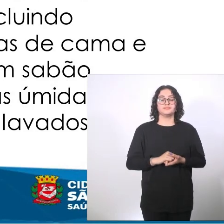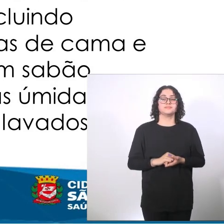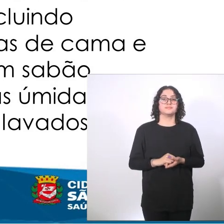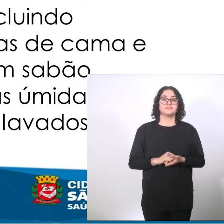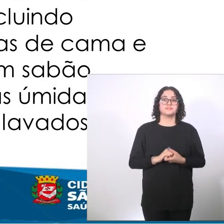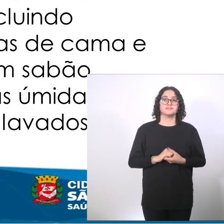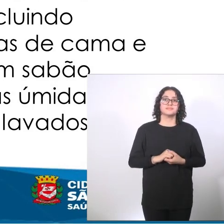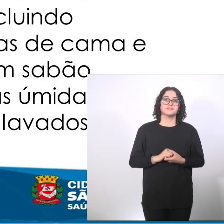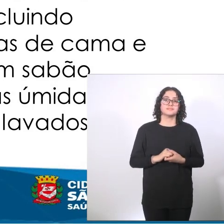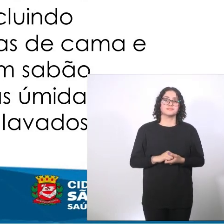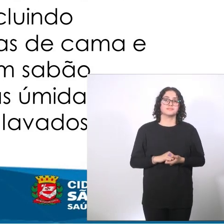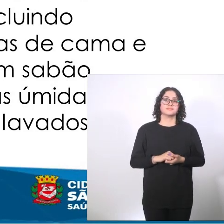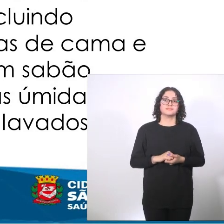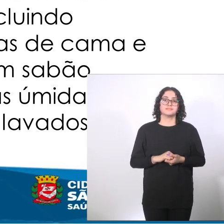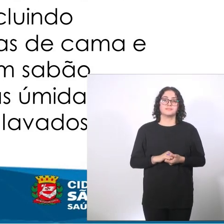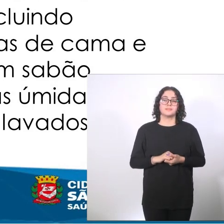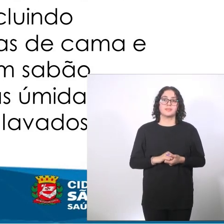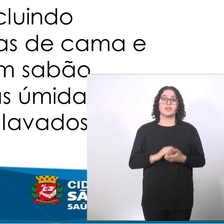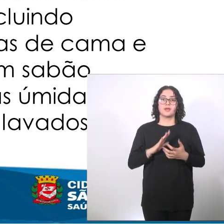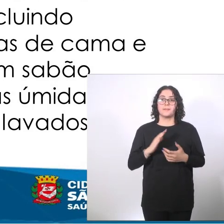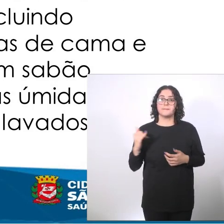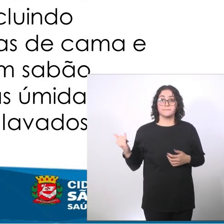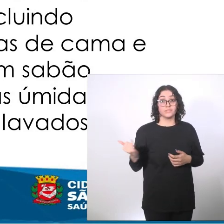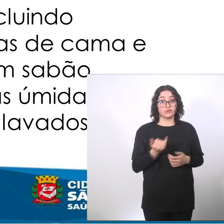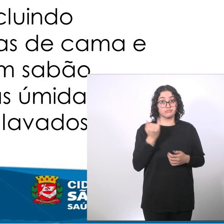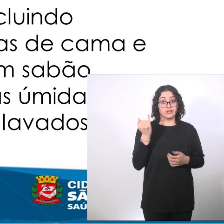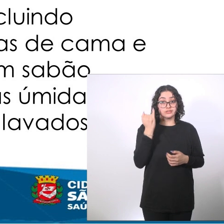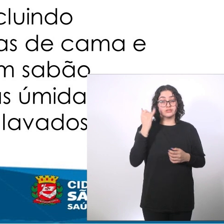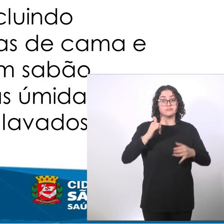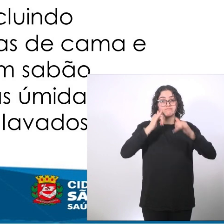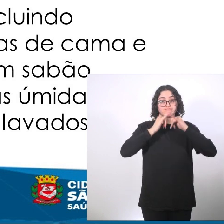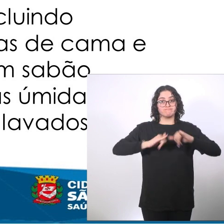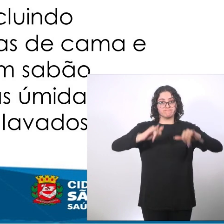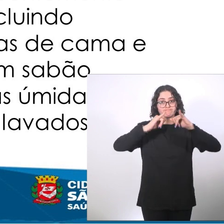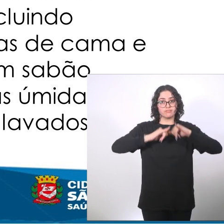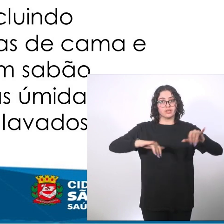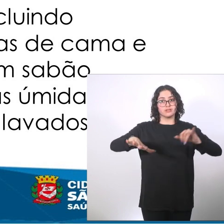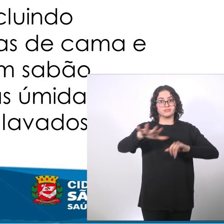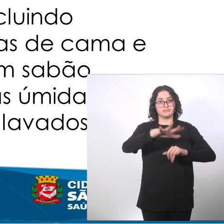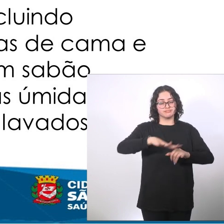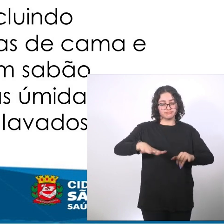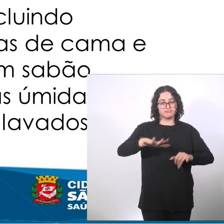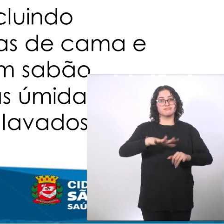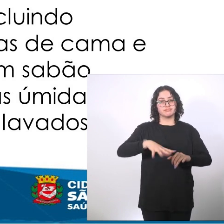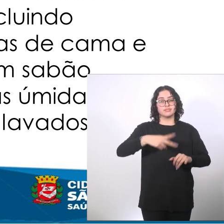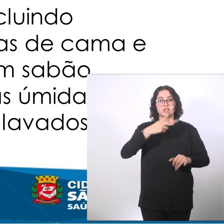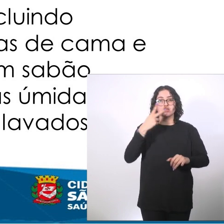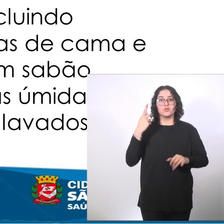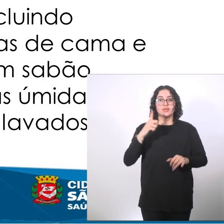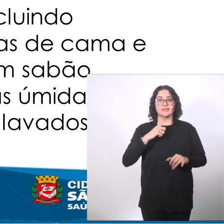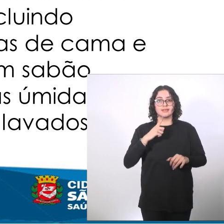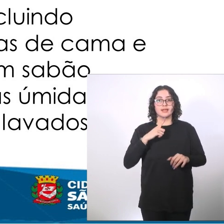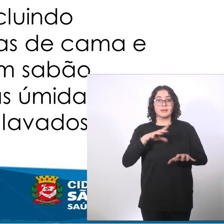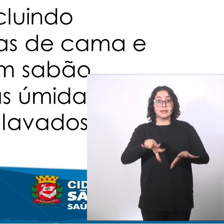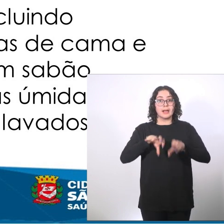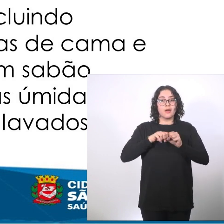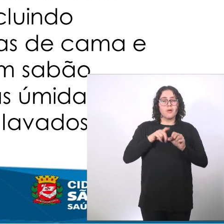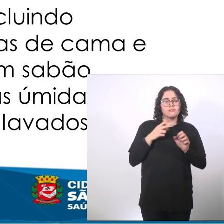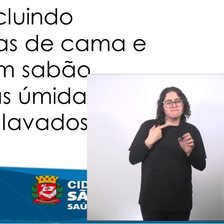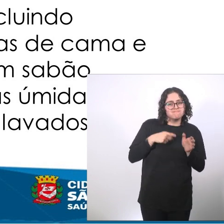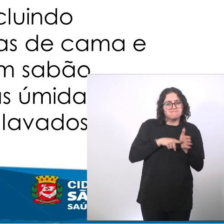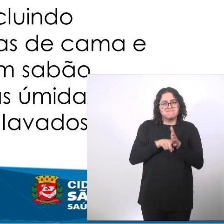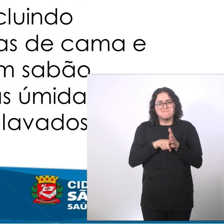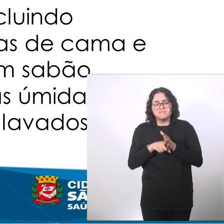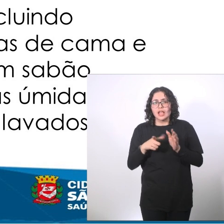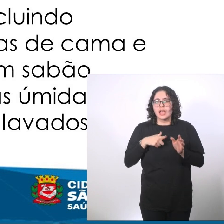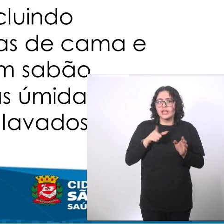É importante as orientações que nós temos que ter para os contactantes dos casos suspeitos, até